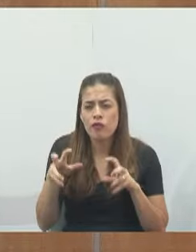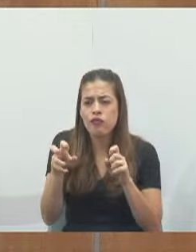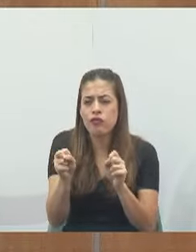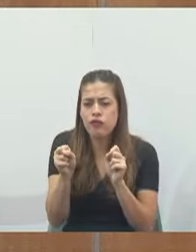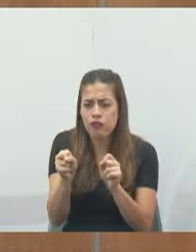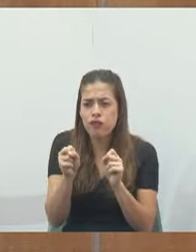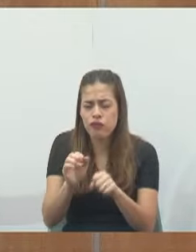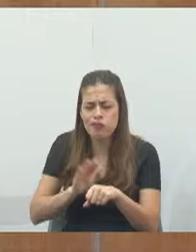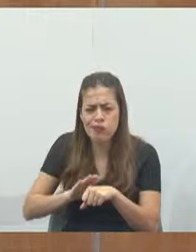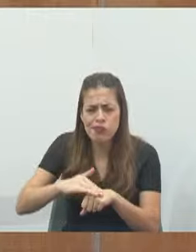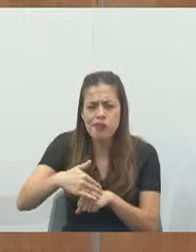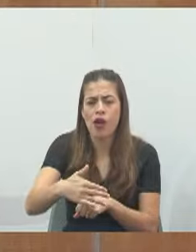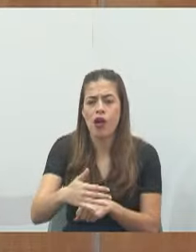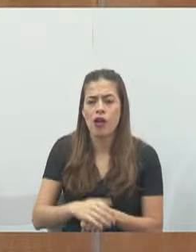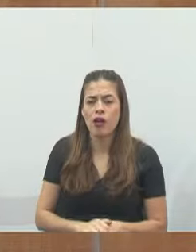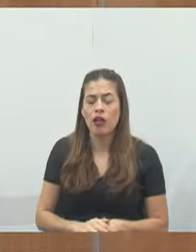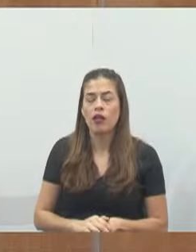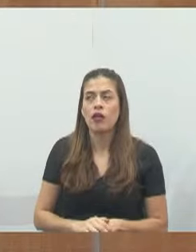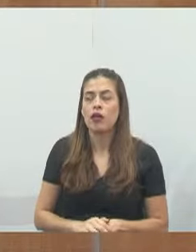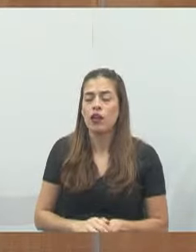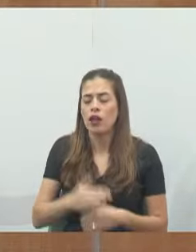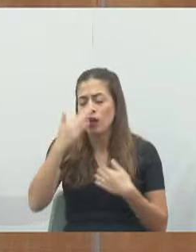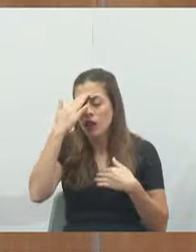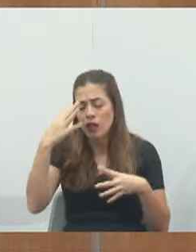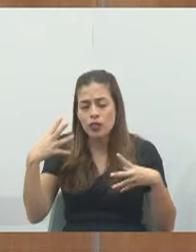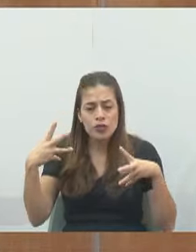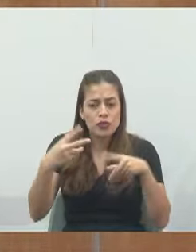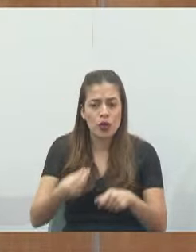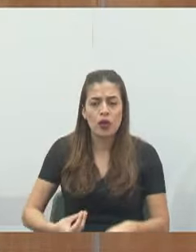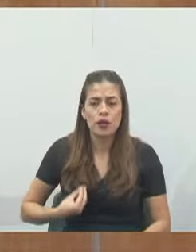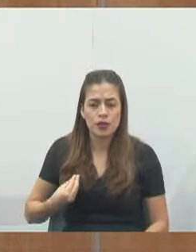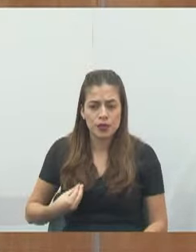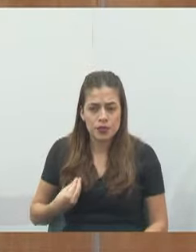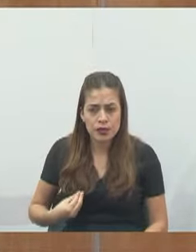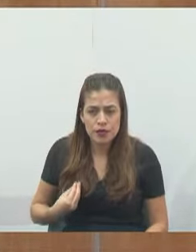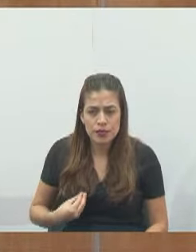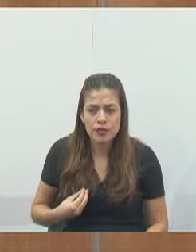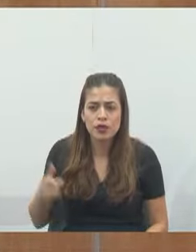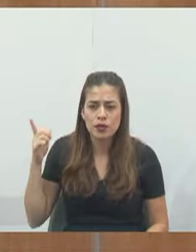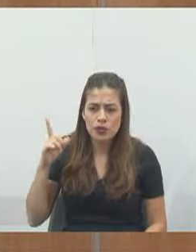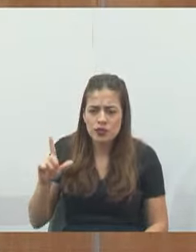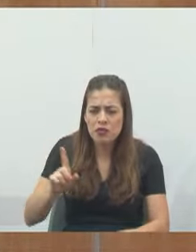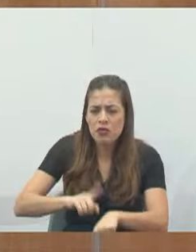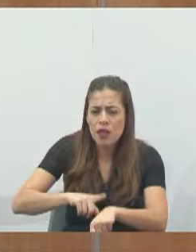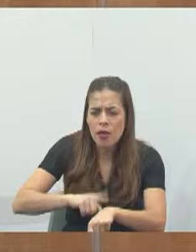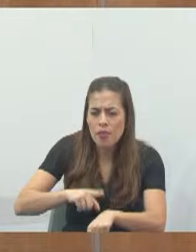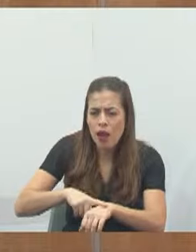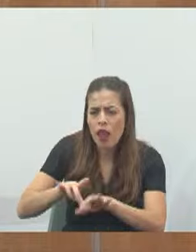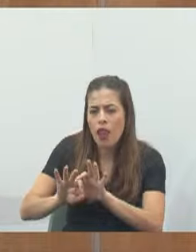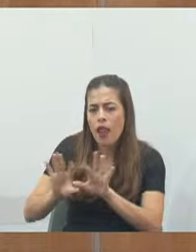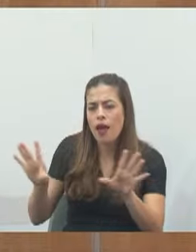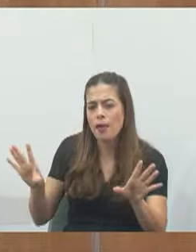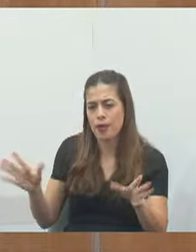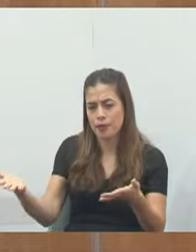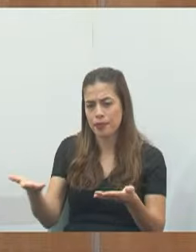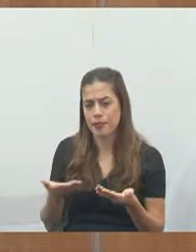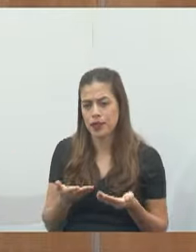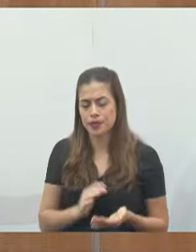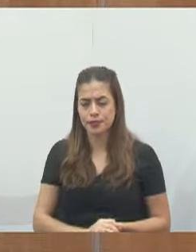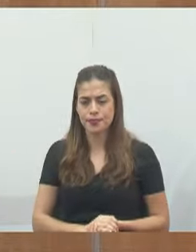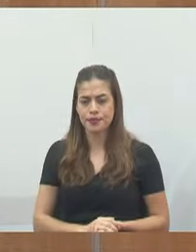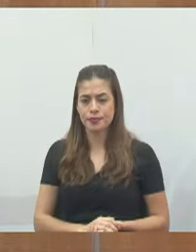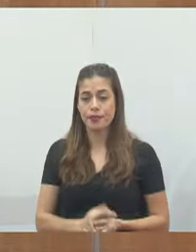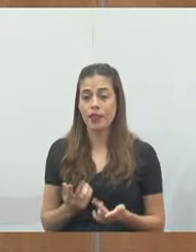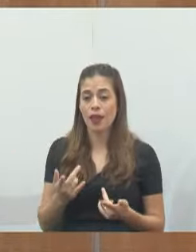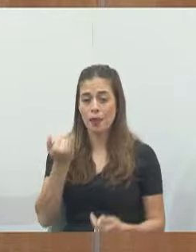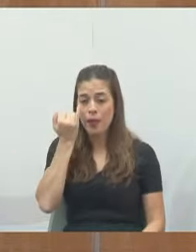atuação. Então, agradeço a todos presentes nesse sentido, tá? Que conseguiram disponibilizar um tempo. Então, como a Maria